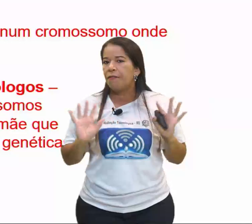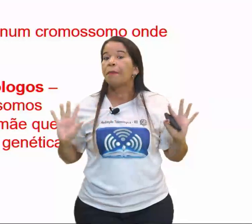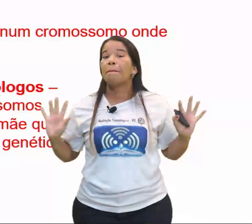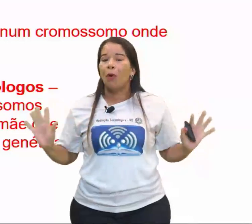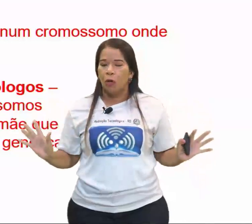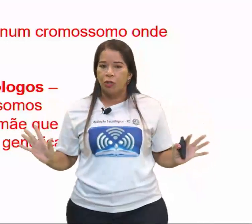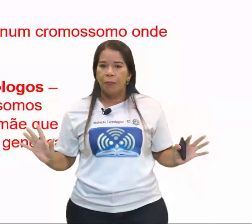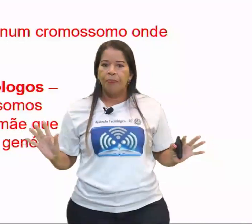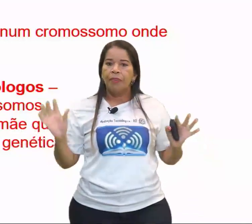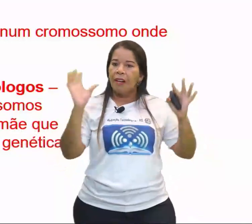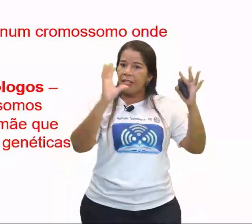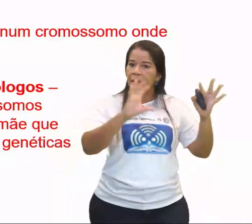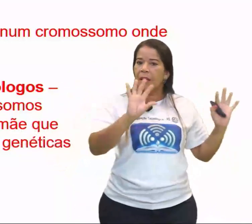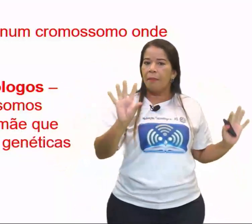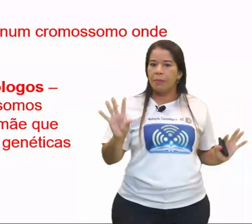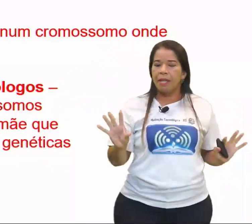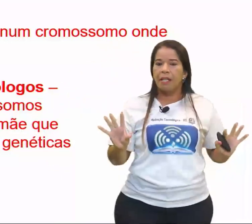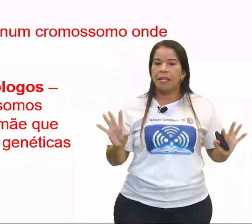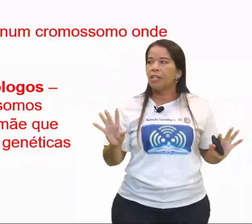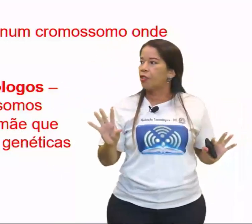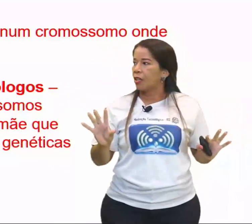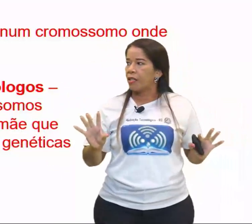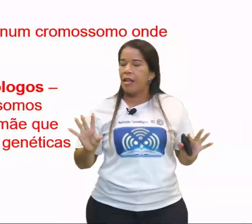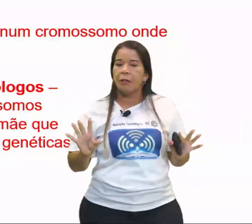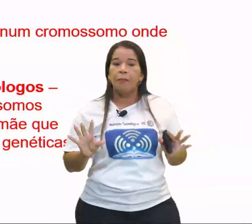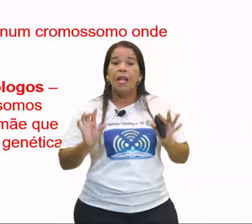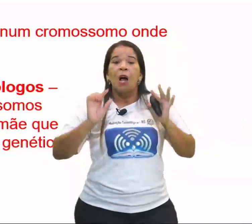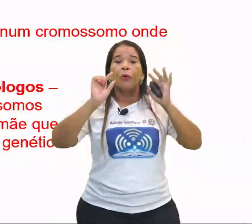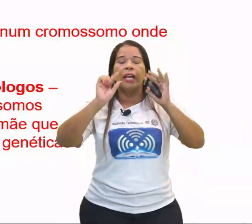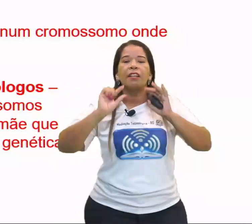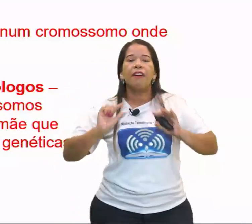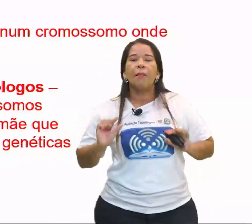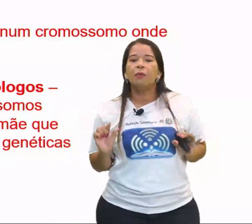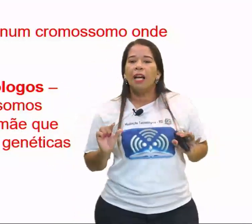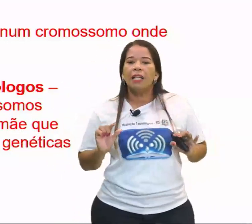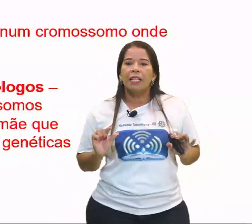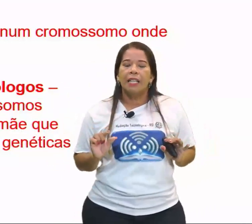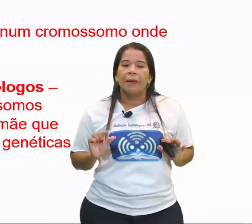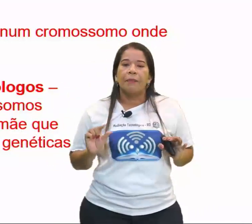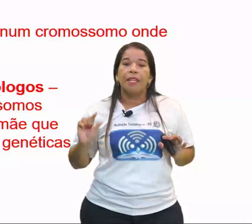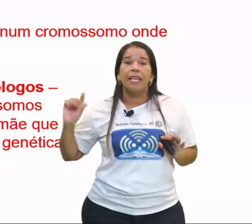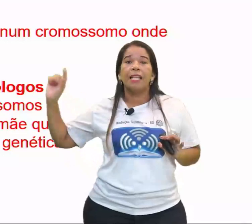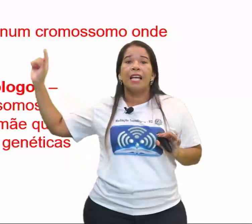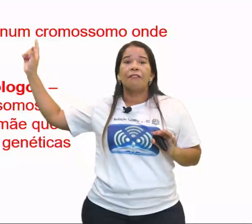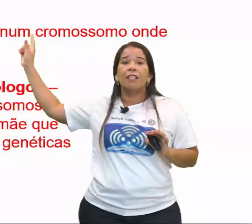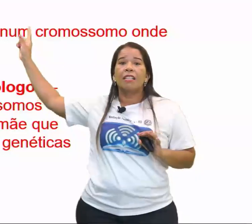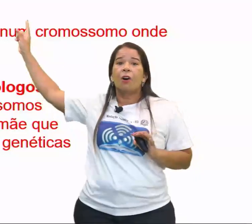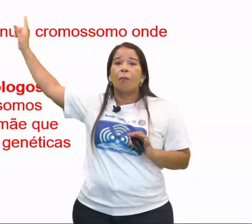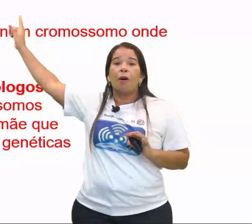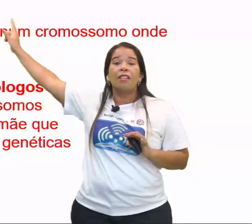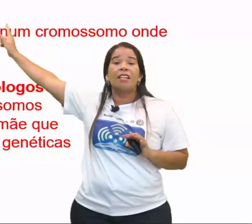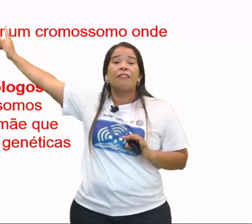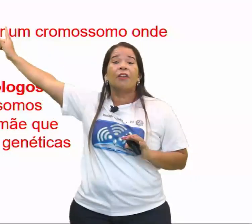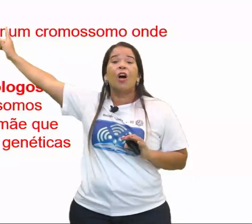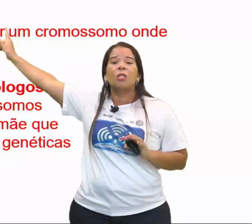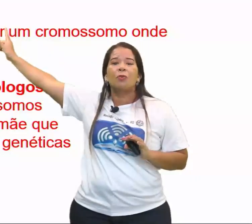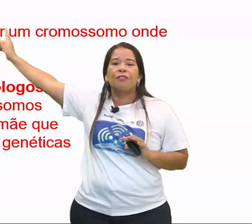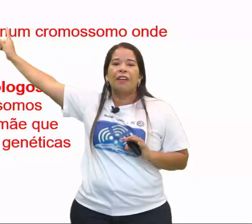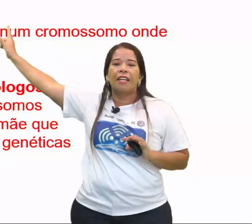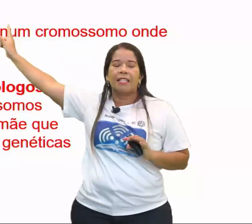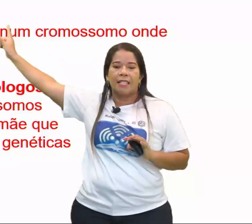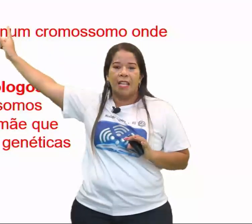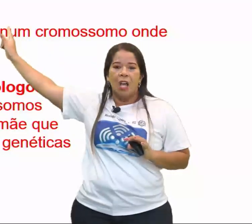narinas? Enfim, pode. Vai determinar a mesma característica, tá certo? O que vai mudar aqui? Que tá falando aqui, ó, podem ser